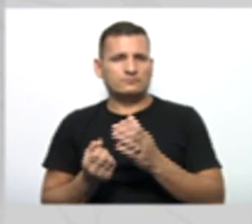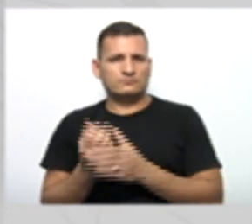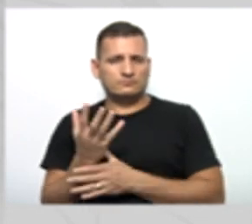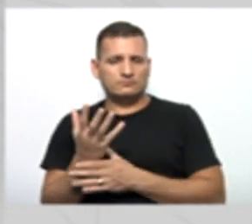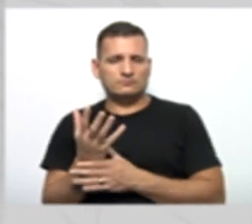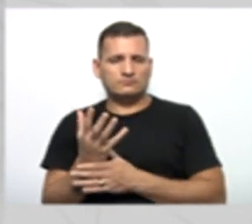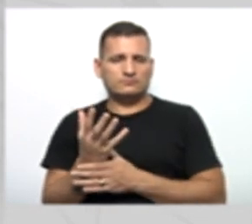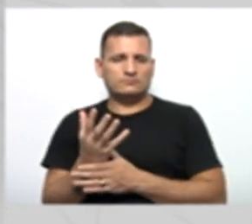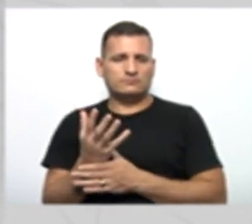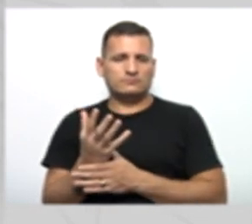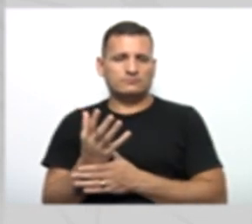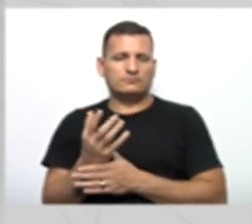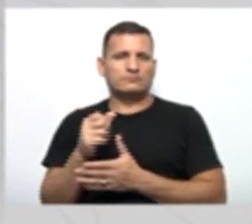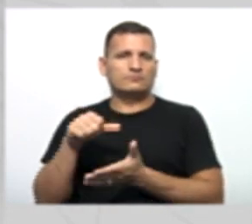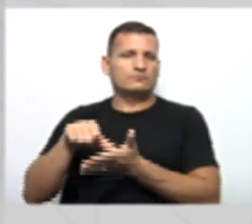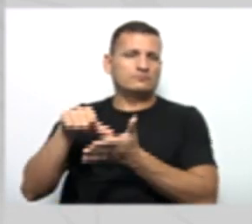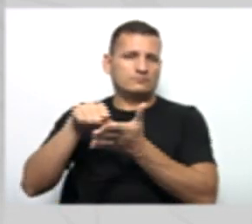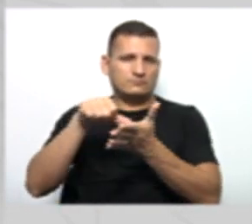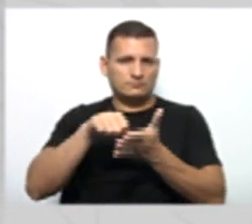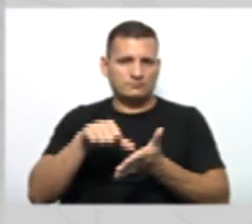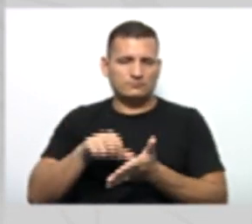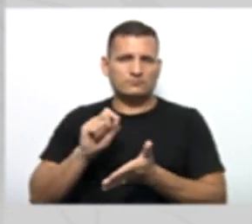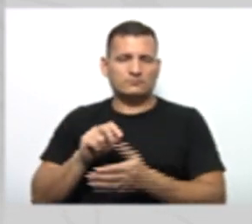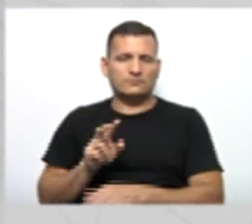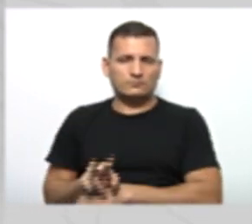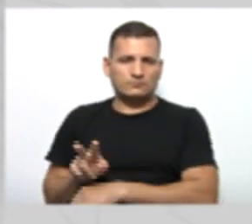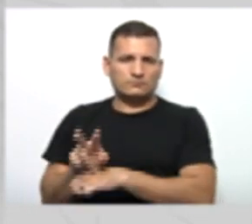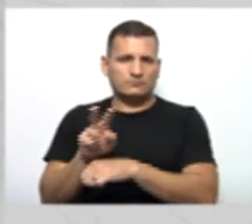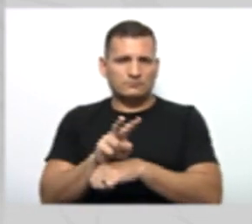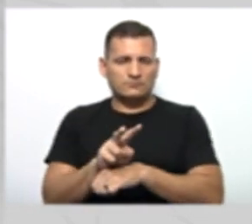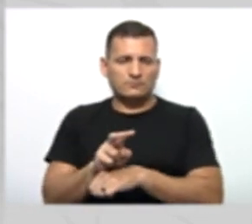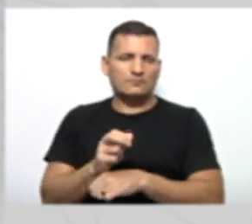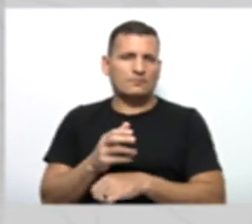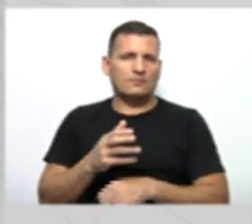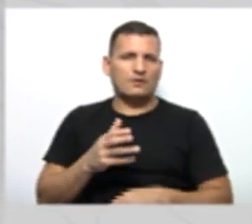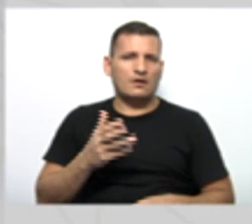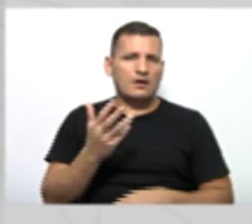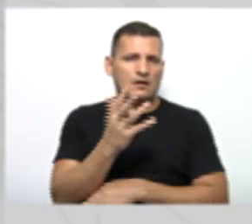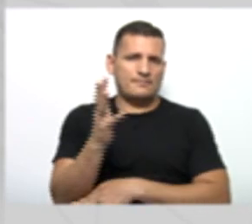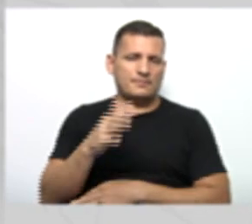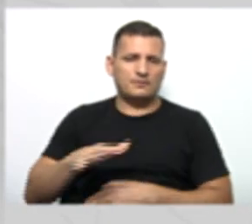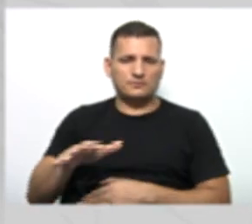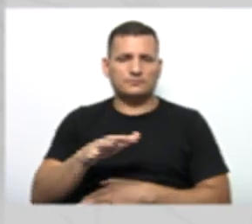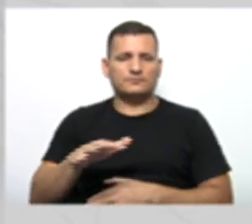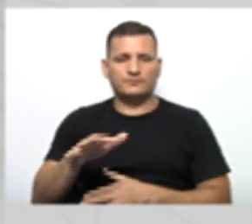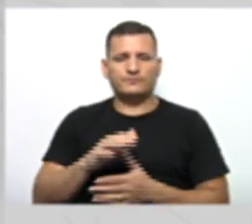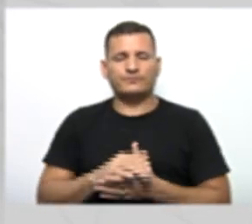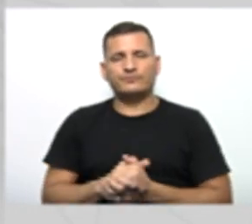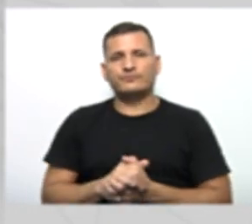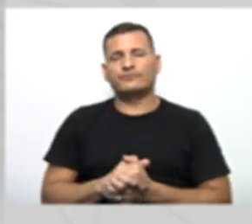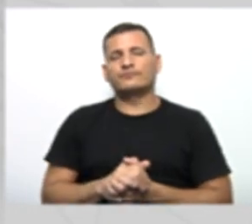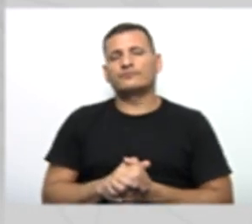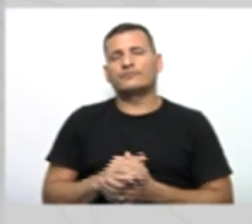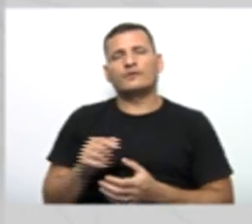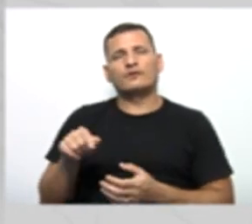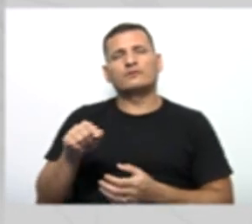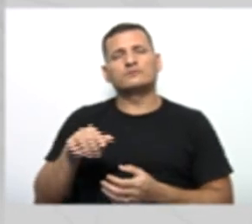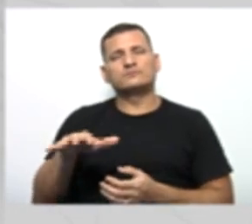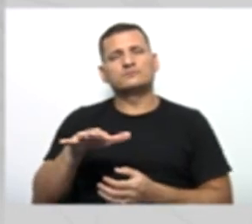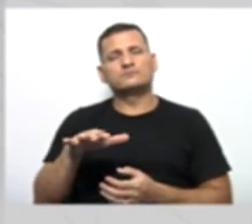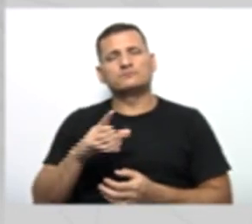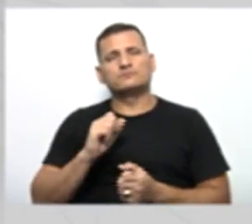que visam proteger o meio ambiente. Então, esses espaços protegidos podem ser de dois